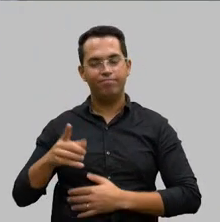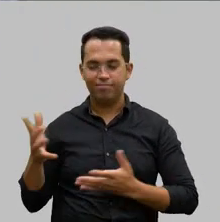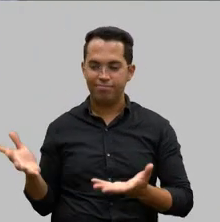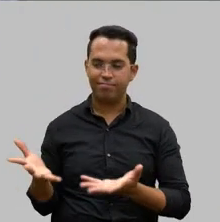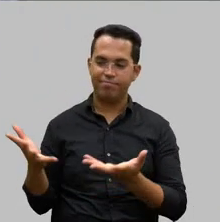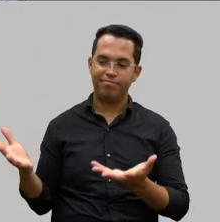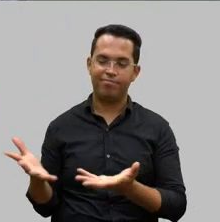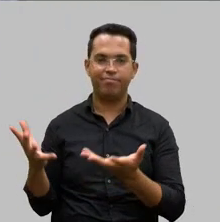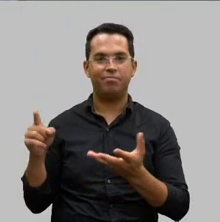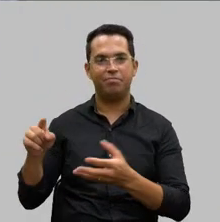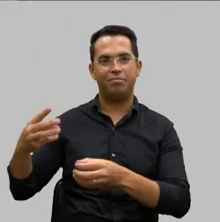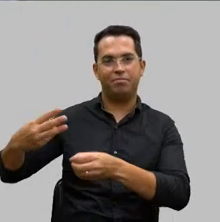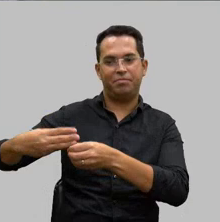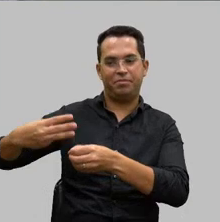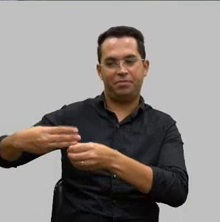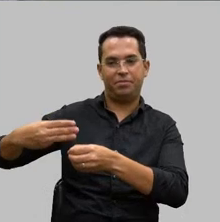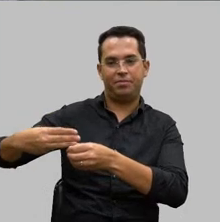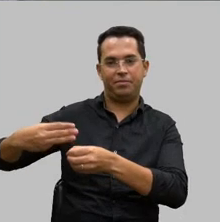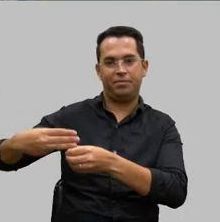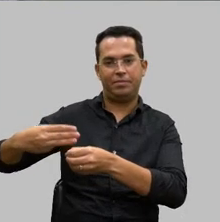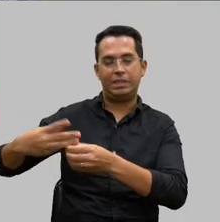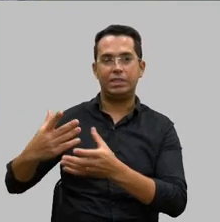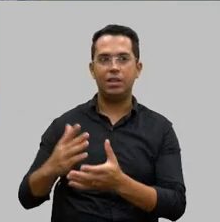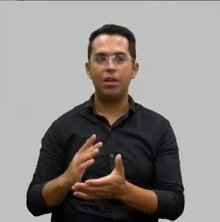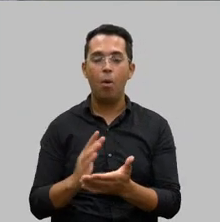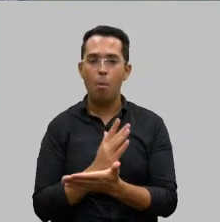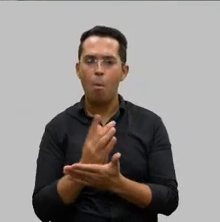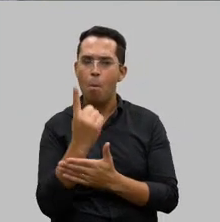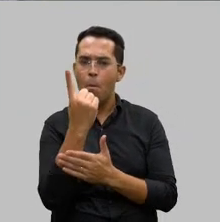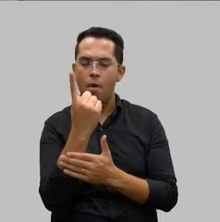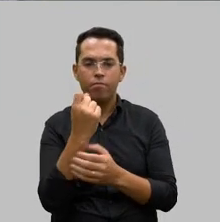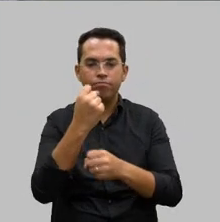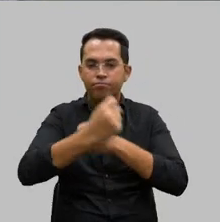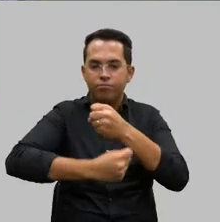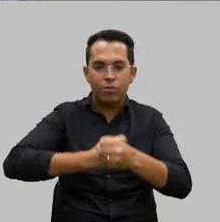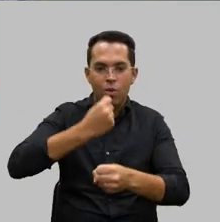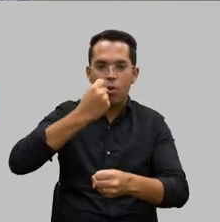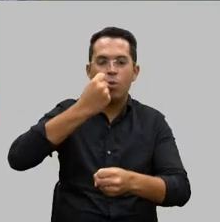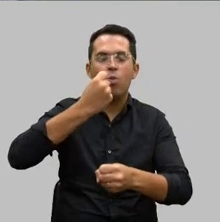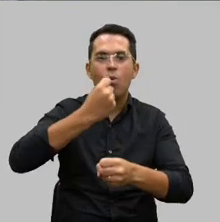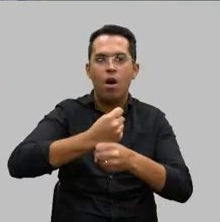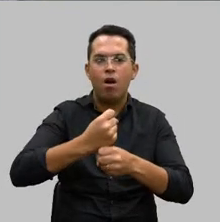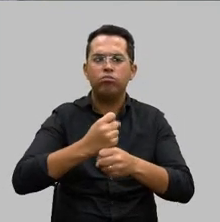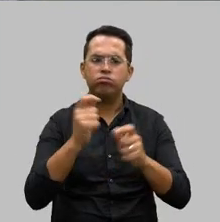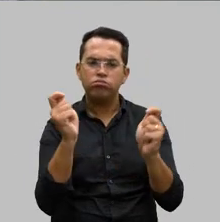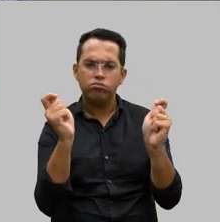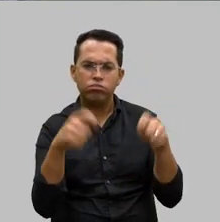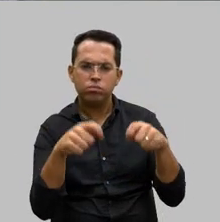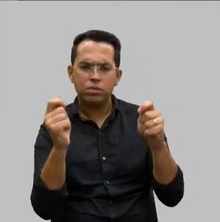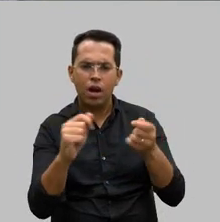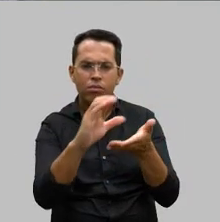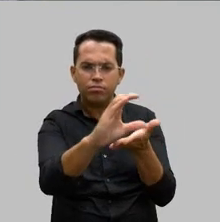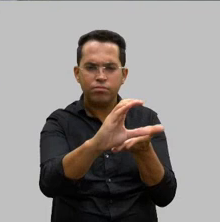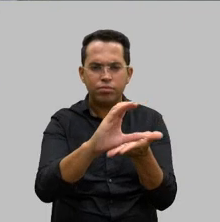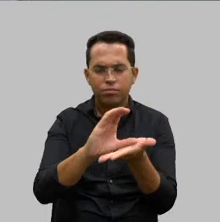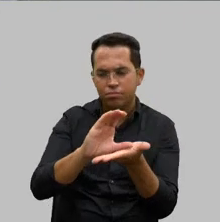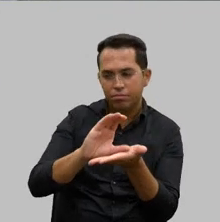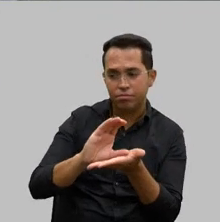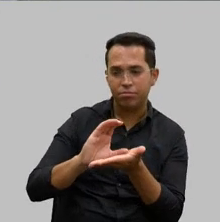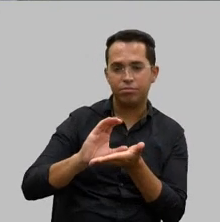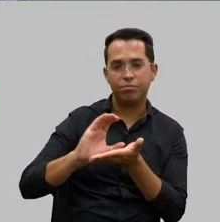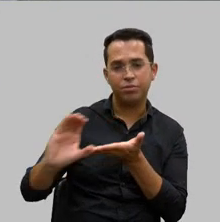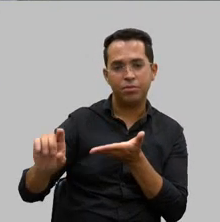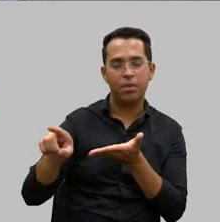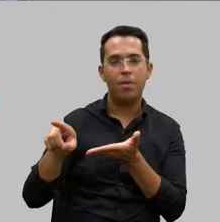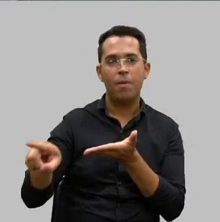Assistência Social a gente geralmente uma vez por ano quando o orçamento permite a gente pega essa pessoa né